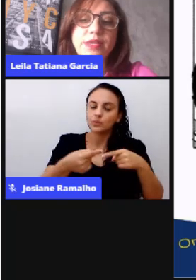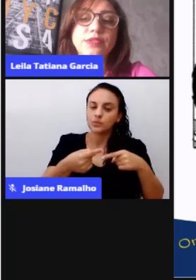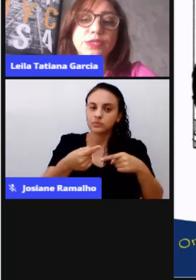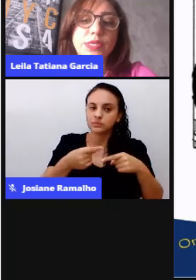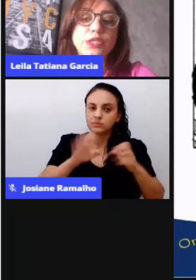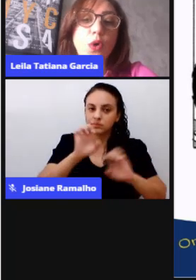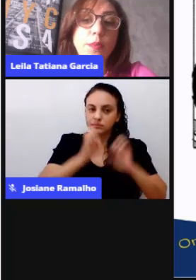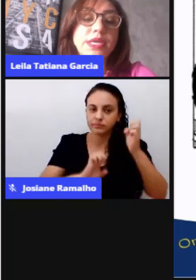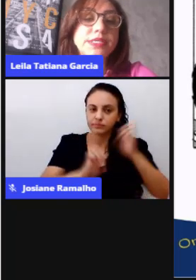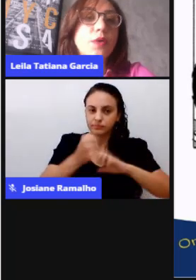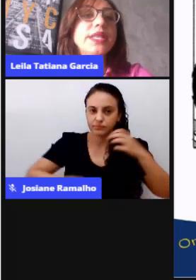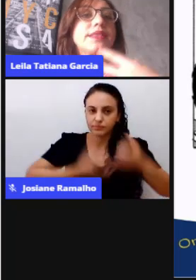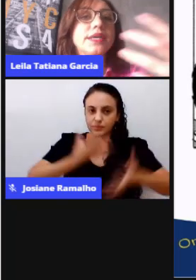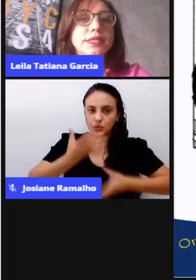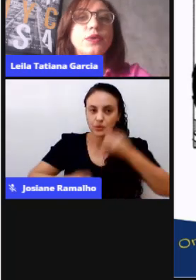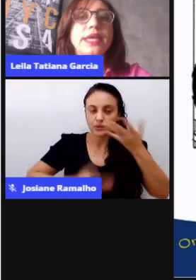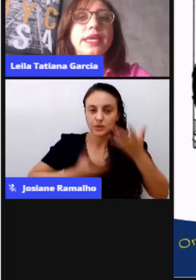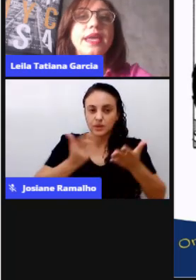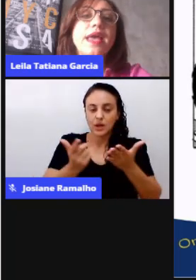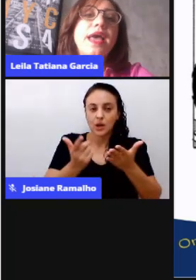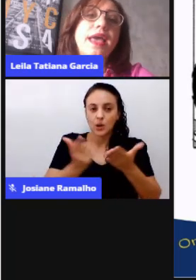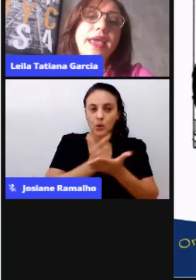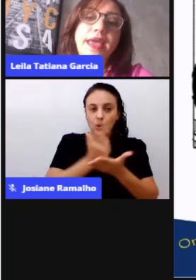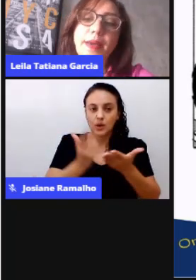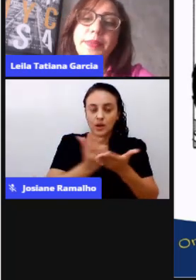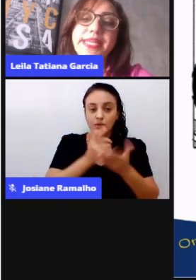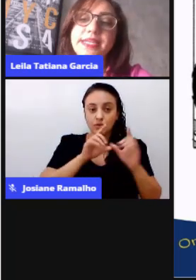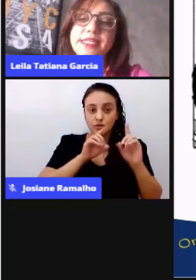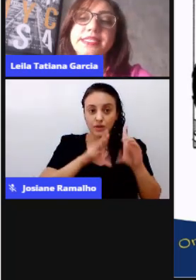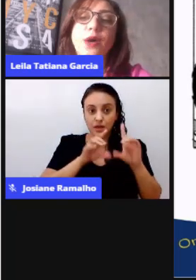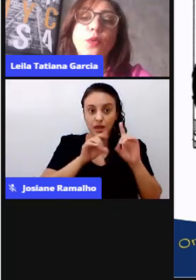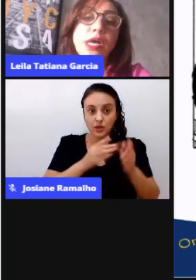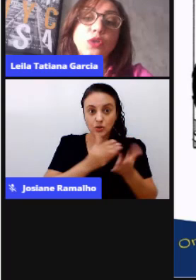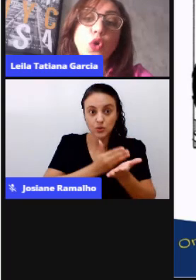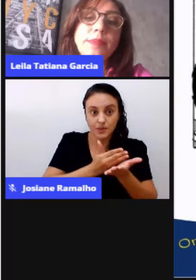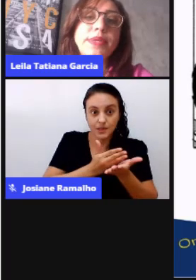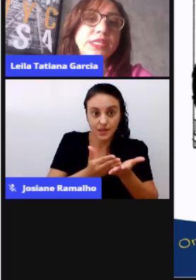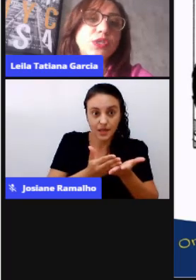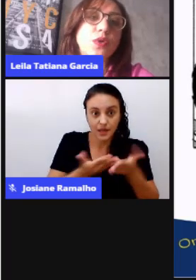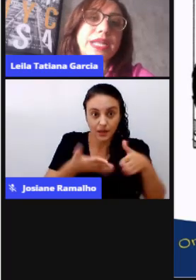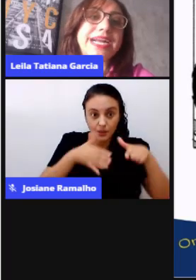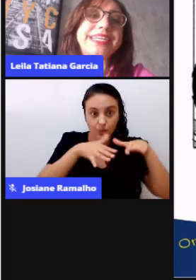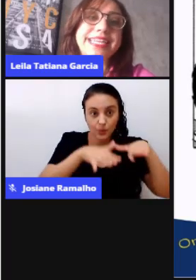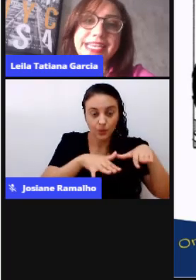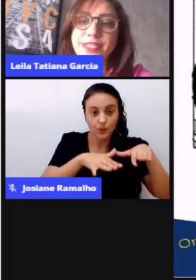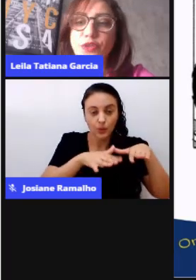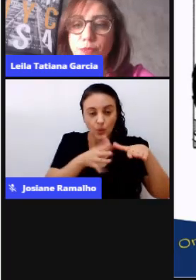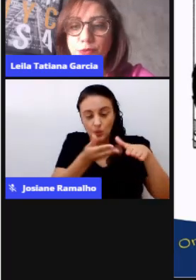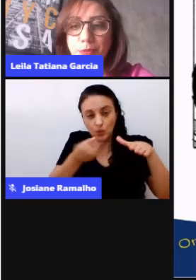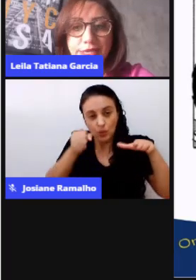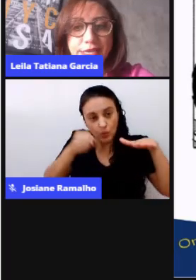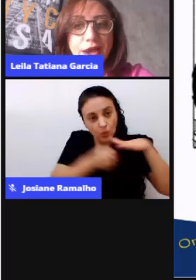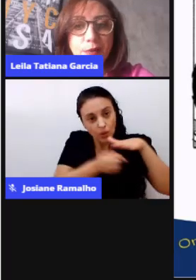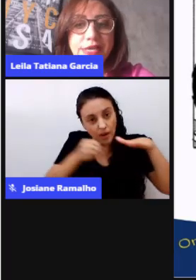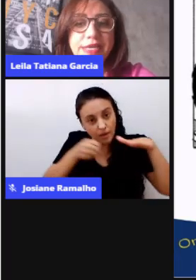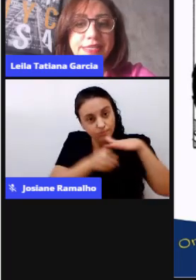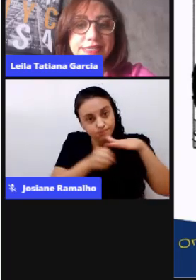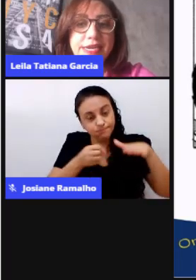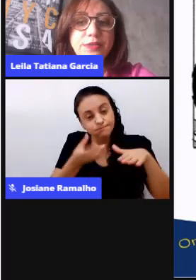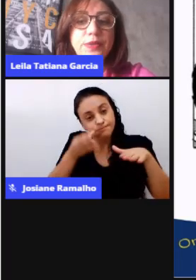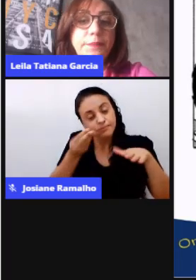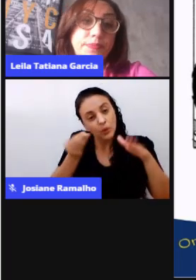esses quadrinhos nas suas obras, aumentando aí a penetração no ambiente escolar desse tipo de